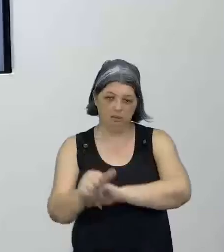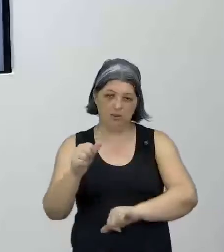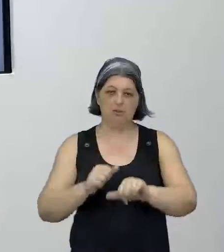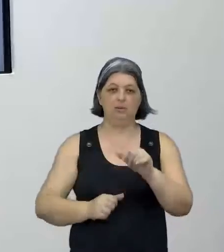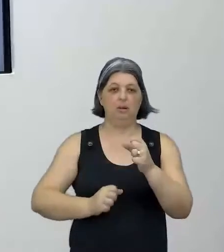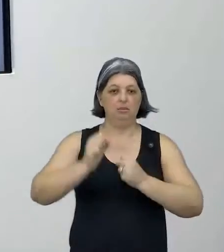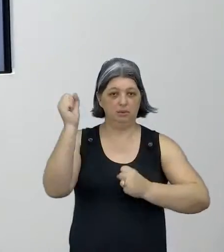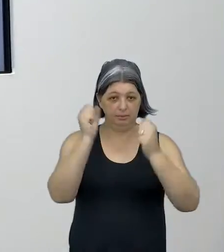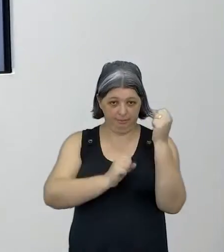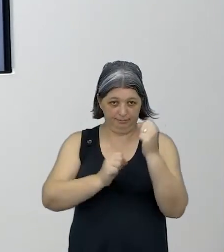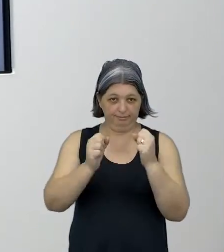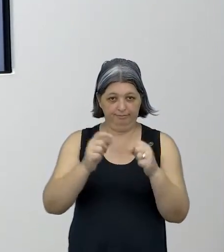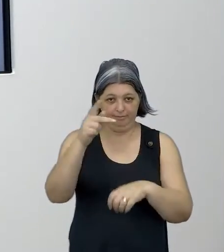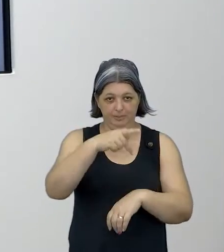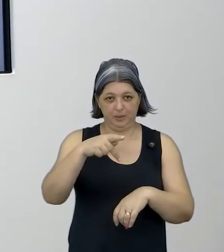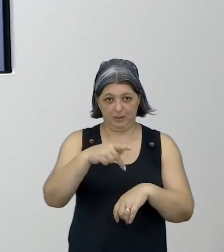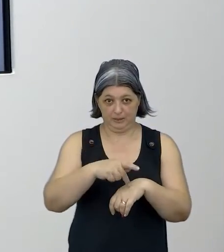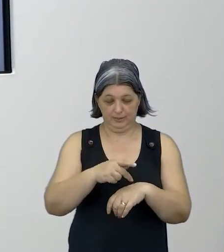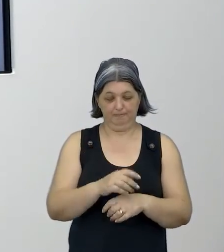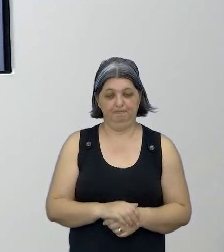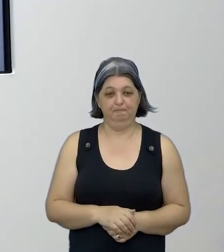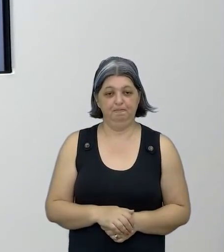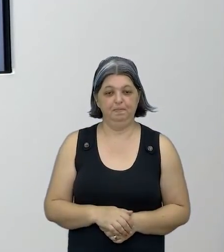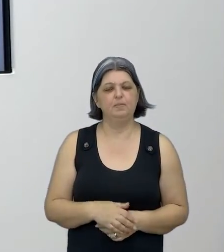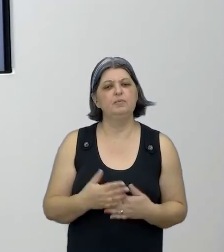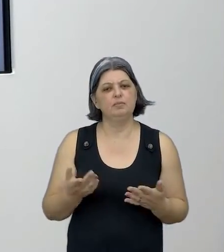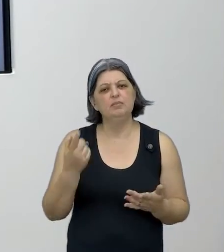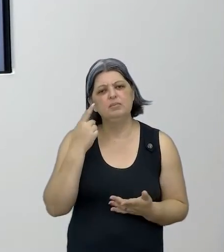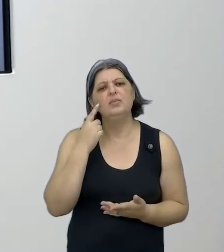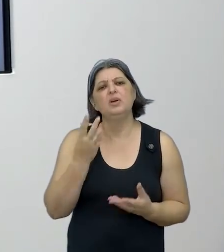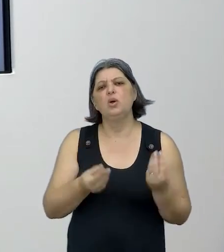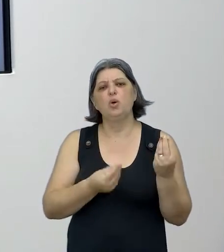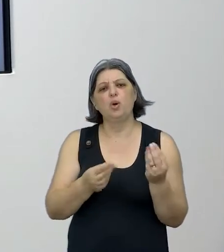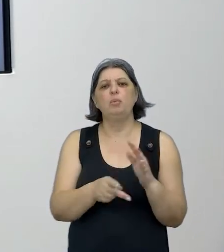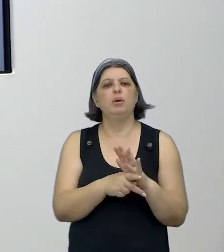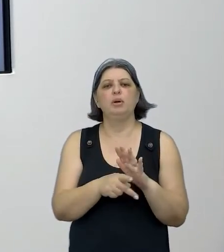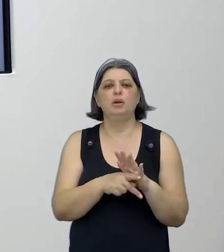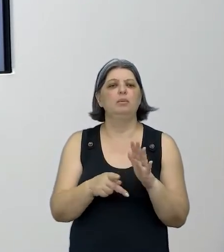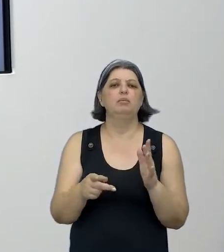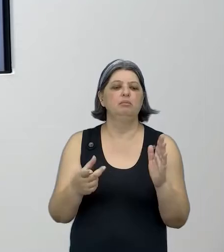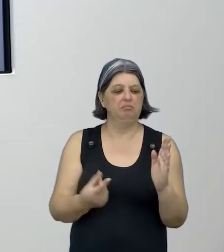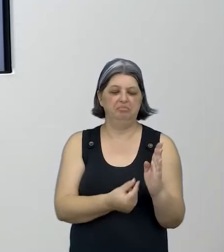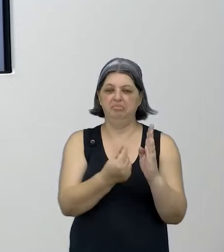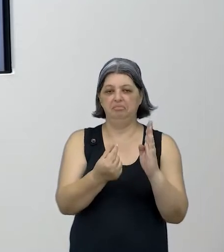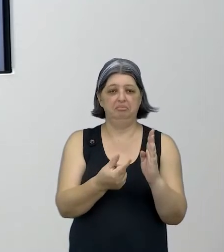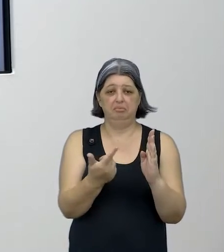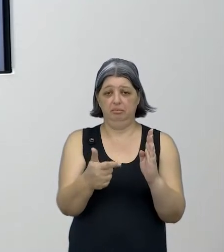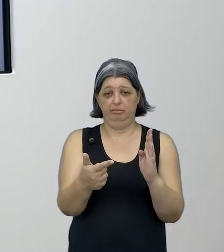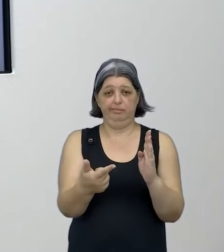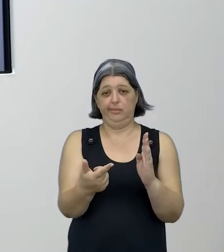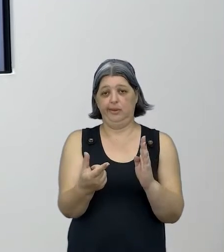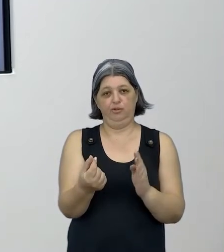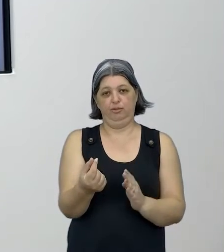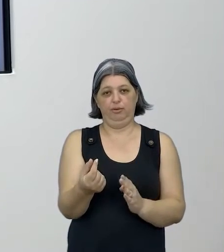provocar a professora de novo. Você quer industrializar o país, mas você não tem uma burguesia com grana para